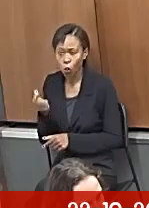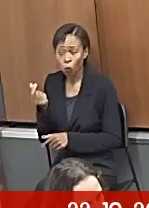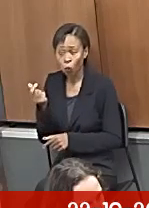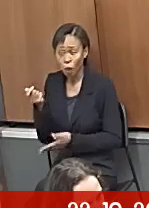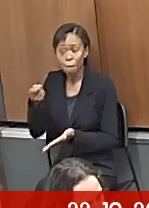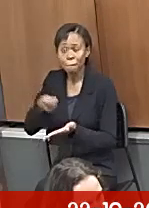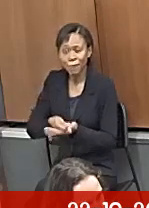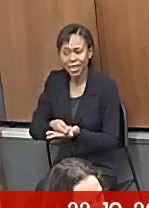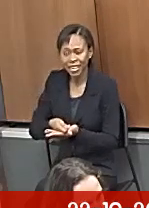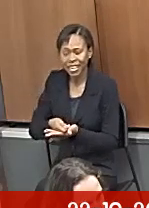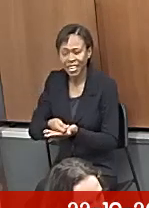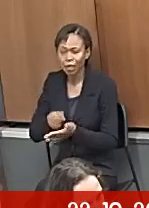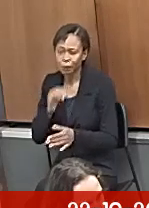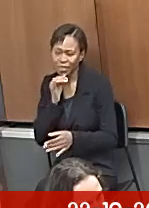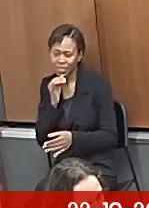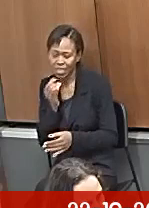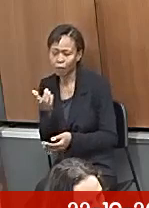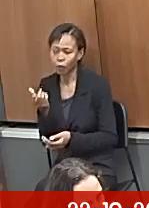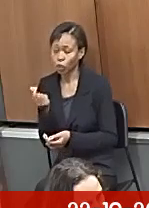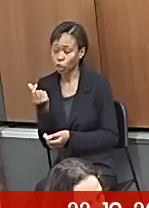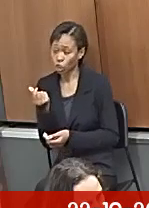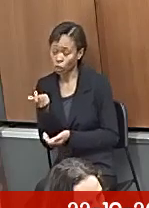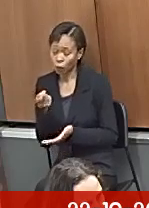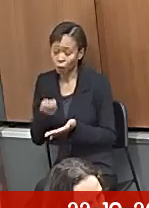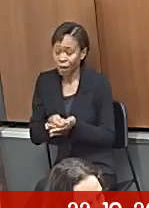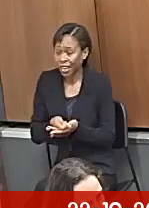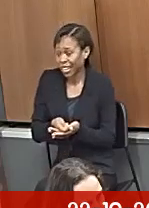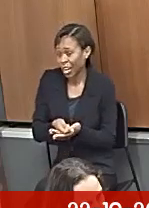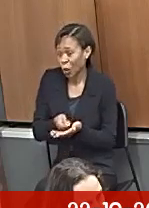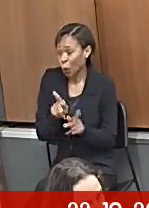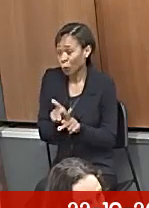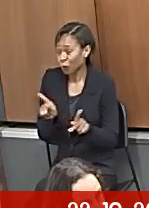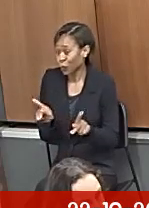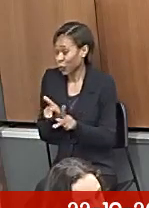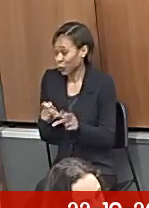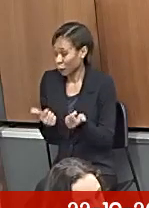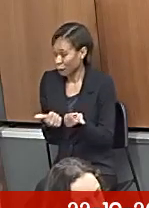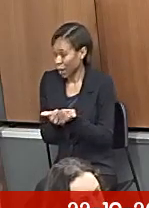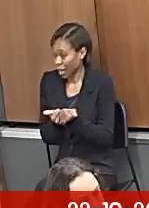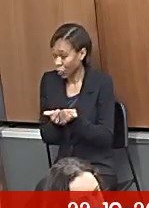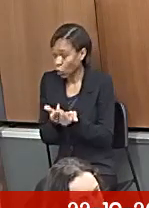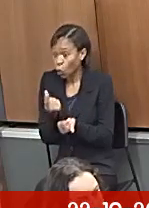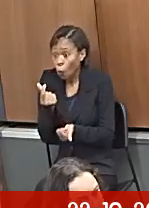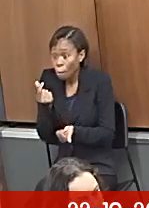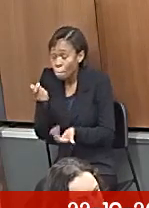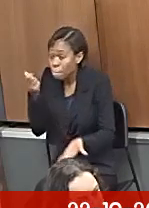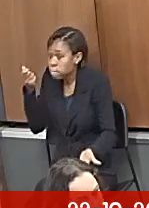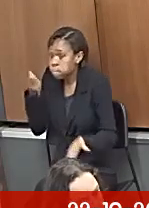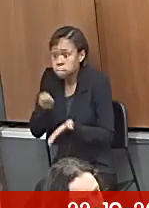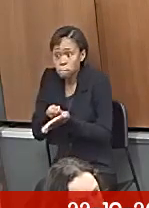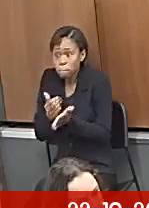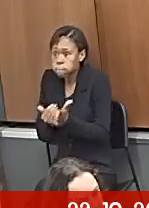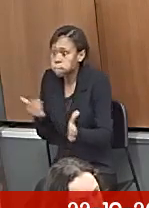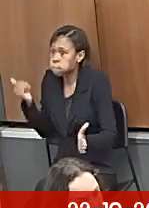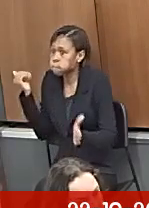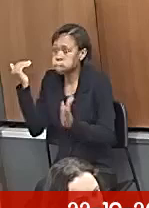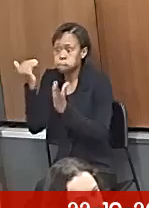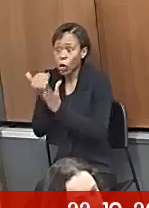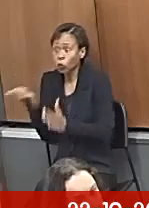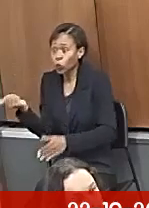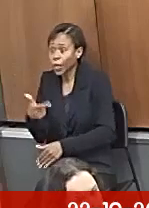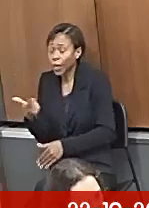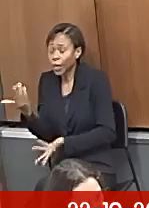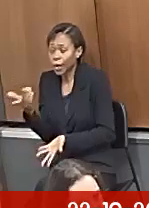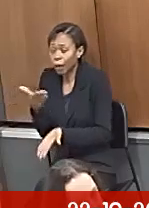era cobrar uma taxa para disponibilizar um professor de apoio que era maior, o valor era maior do que a mensalidade. Então,